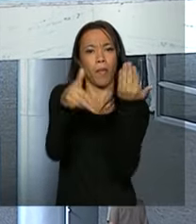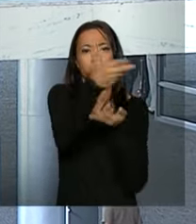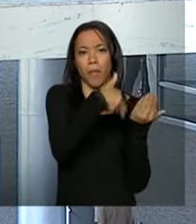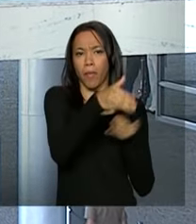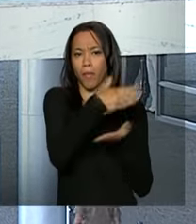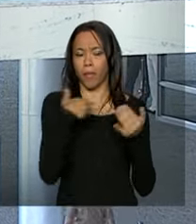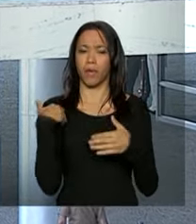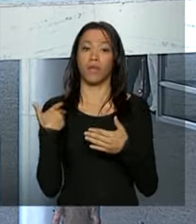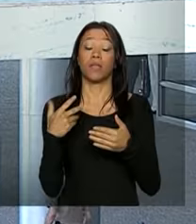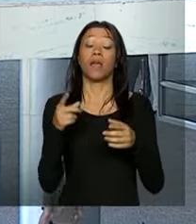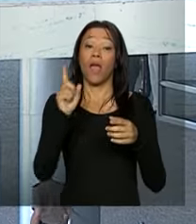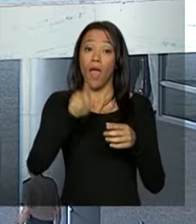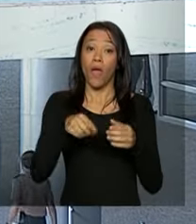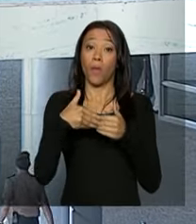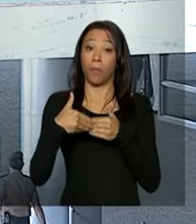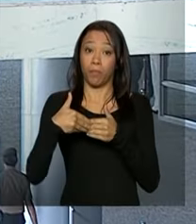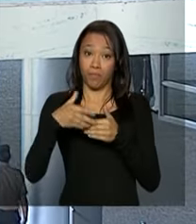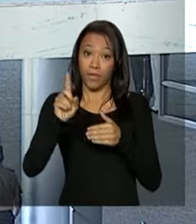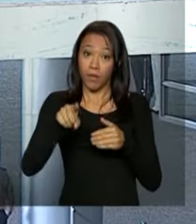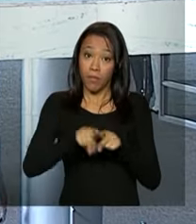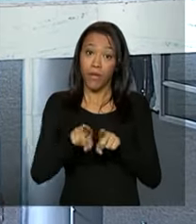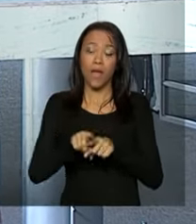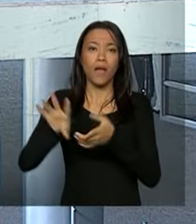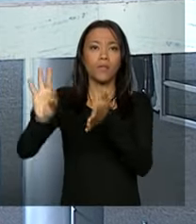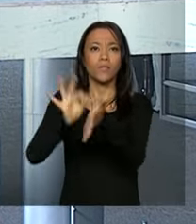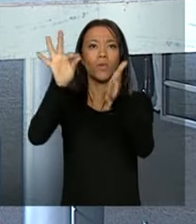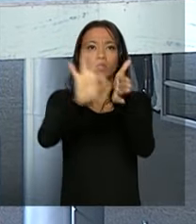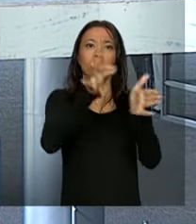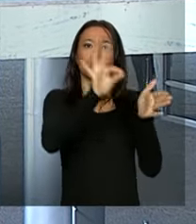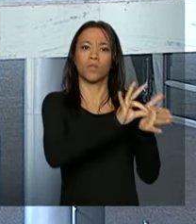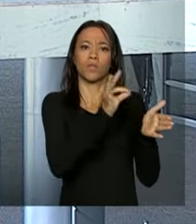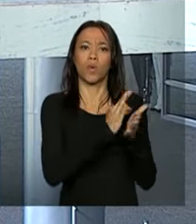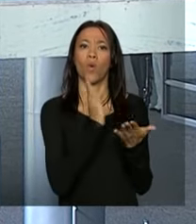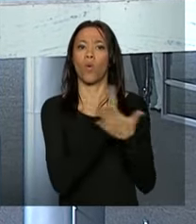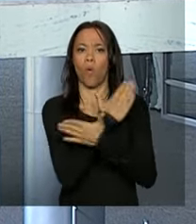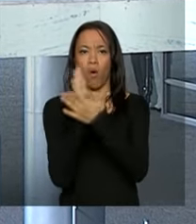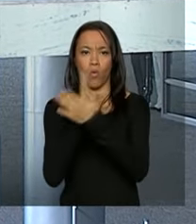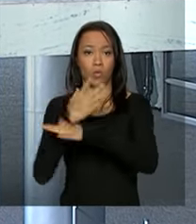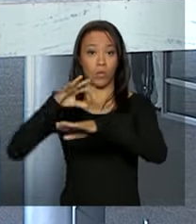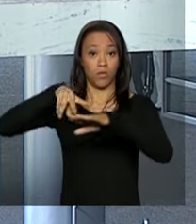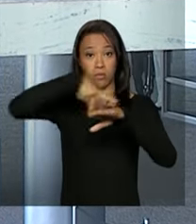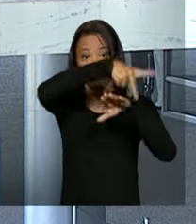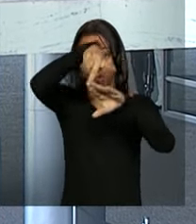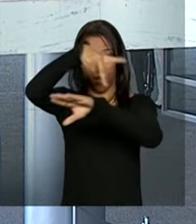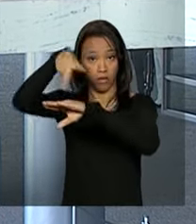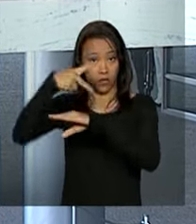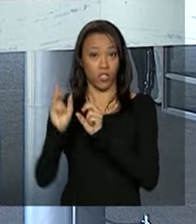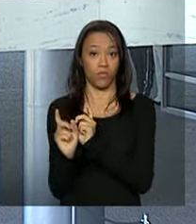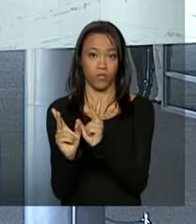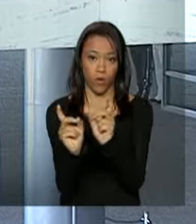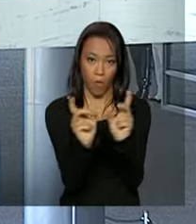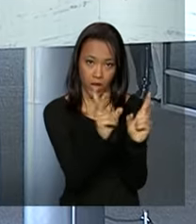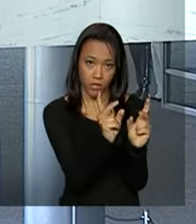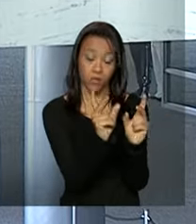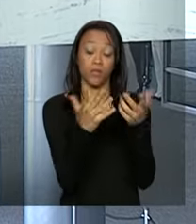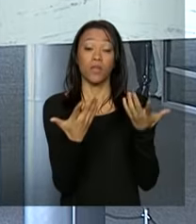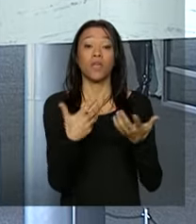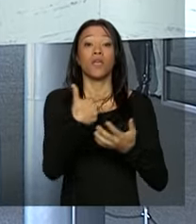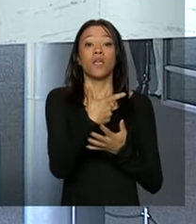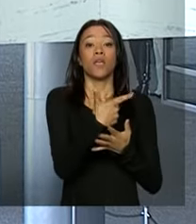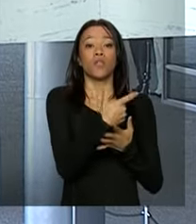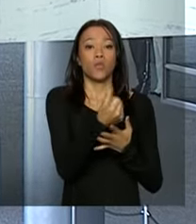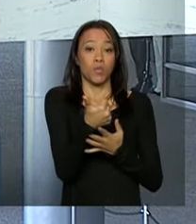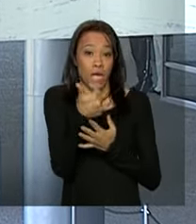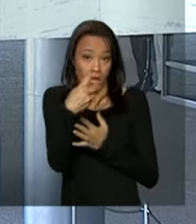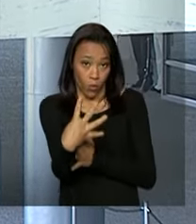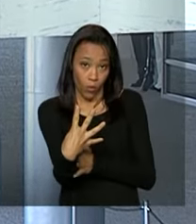décadas, período em que firmou tratados de livre comércio com alguns países. Em 2014, o